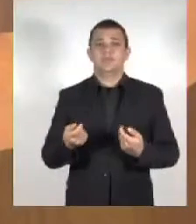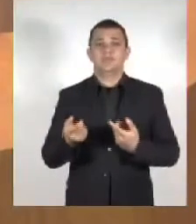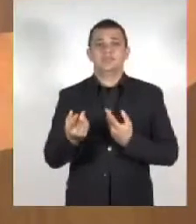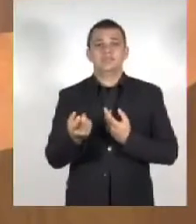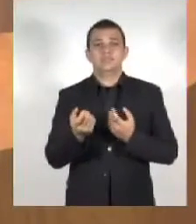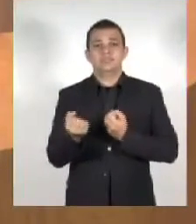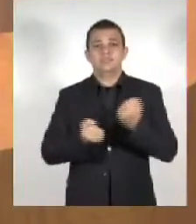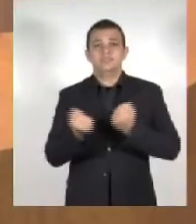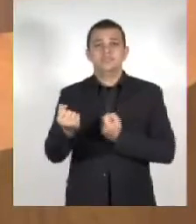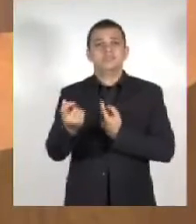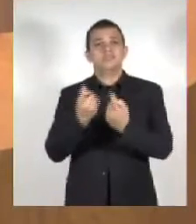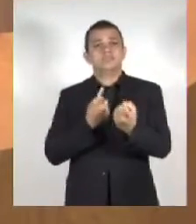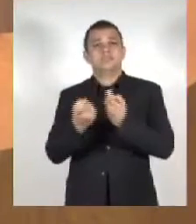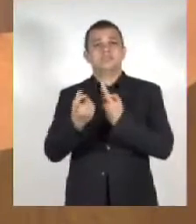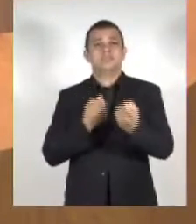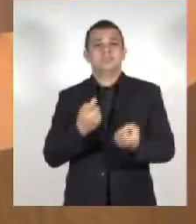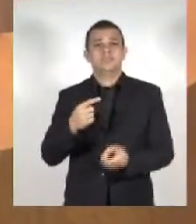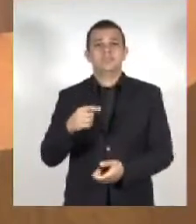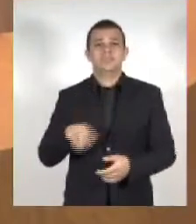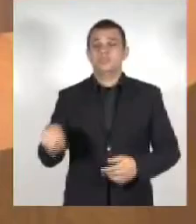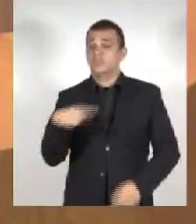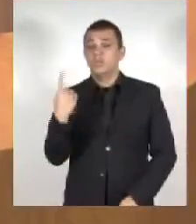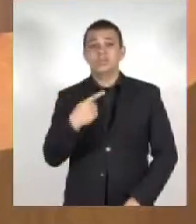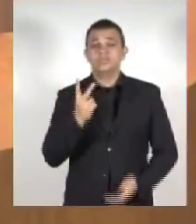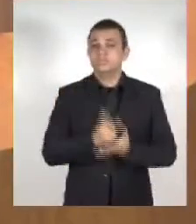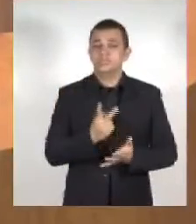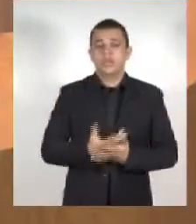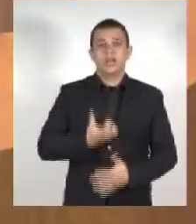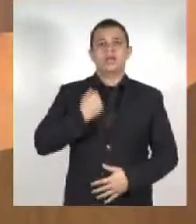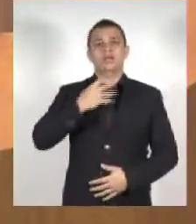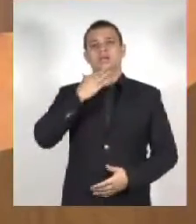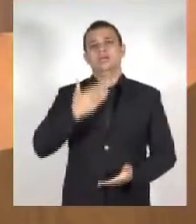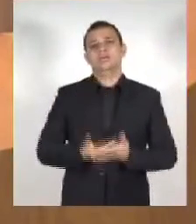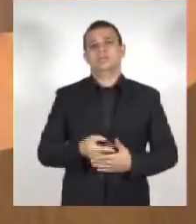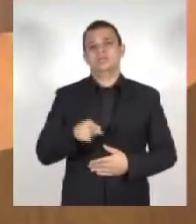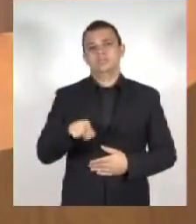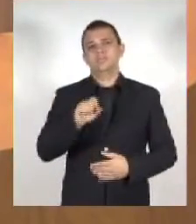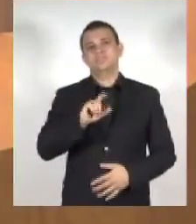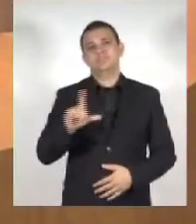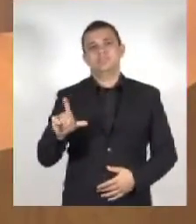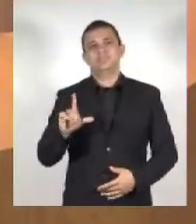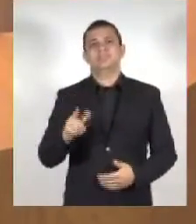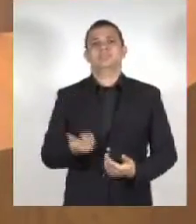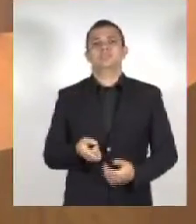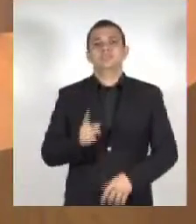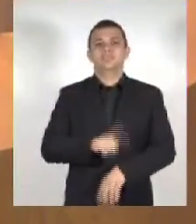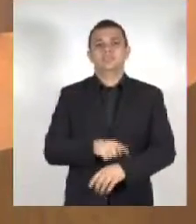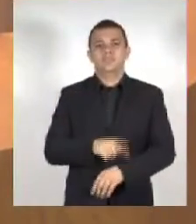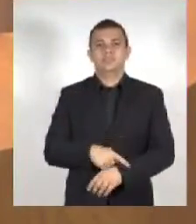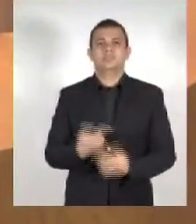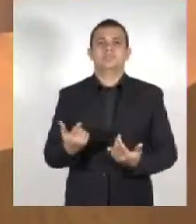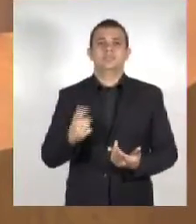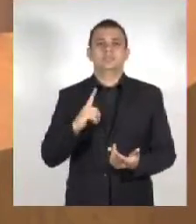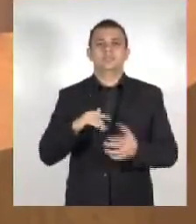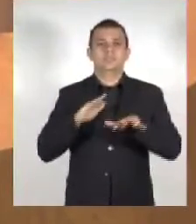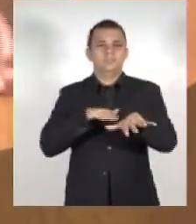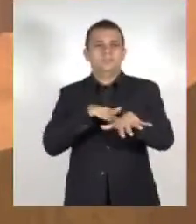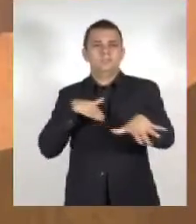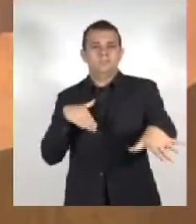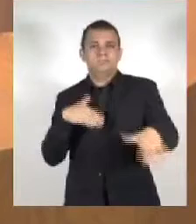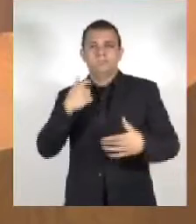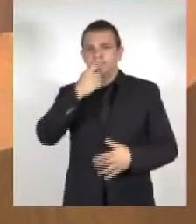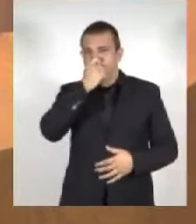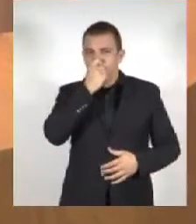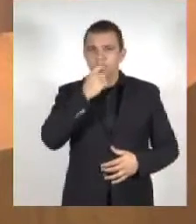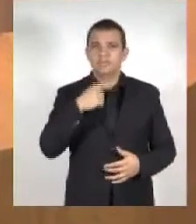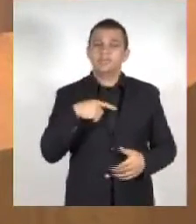Muitos de nós somos surpreendidos no trânsito de São Luís, senhoras e senhores, em horários de pico, de engarrafamentos. Mesmo no final